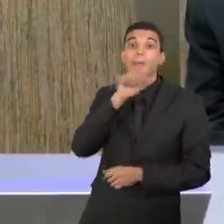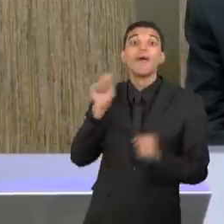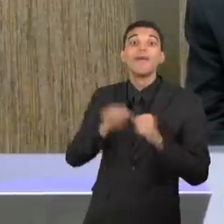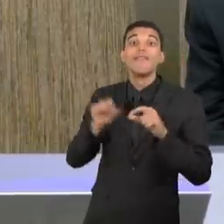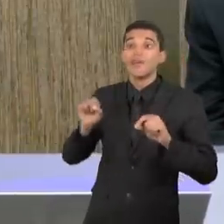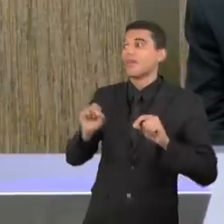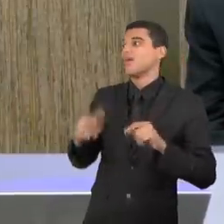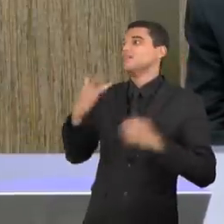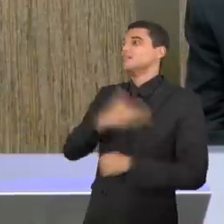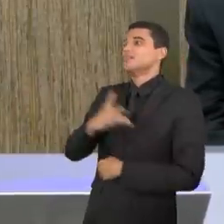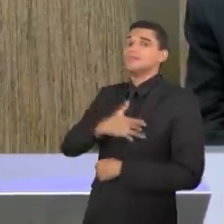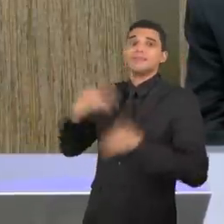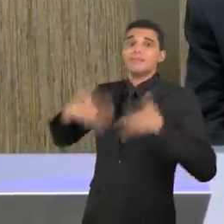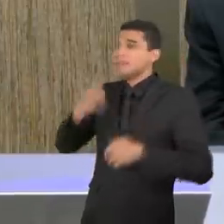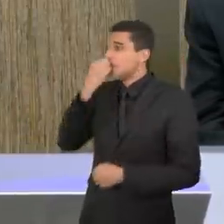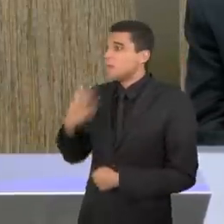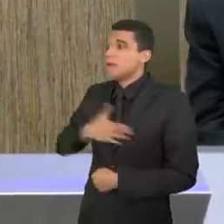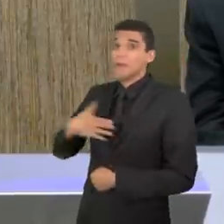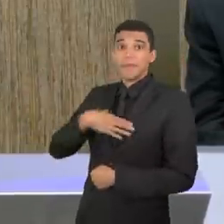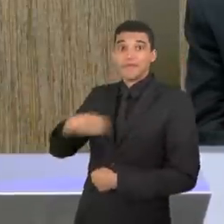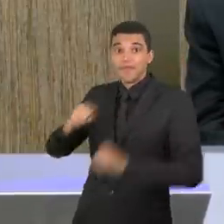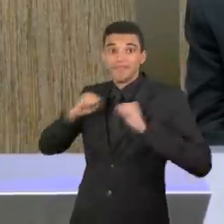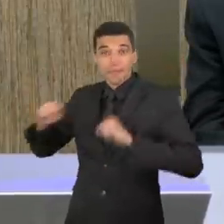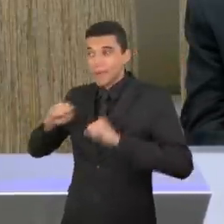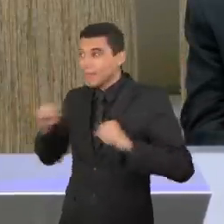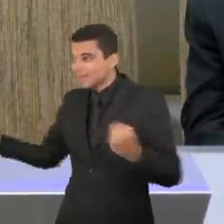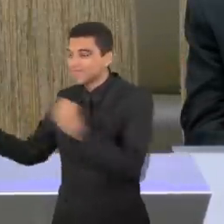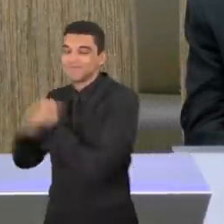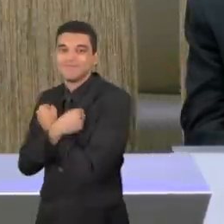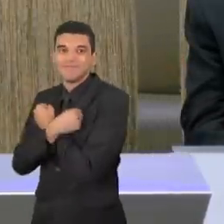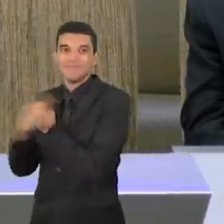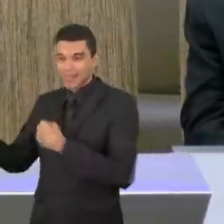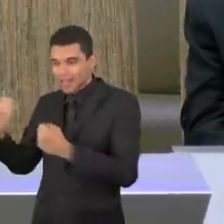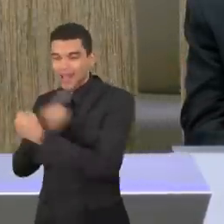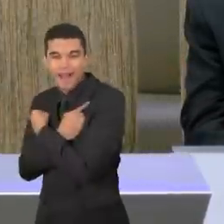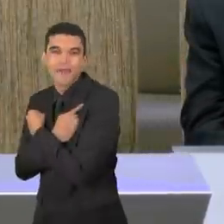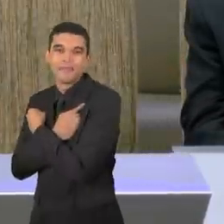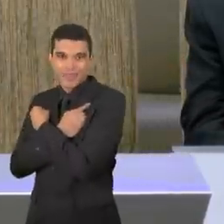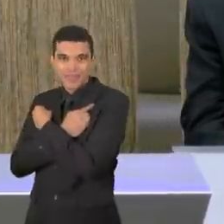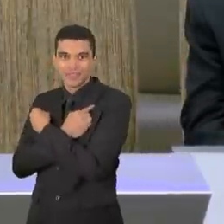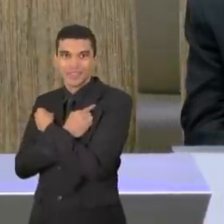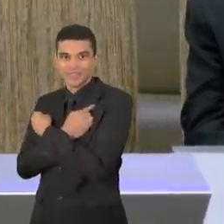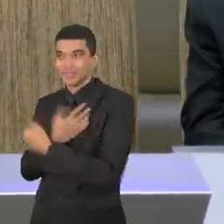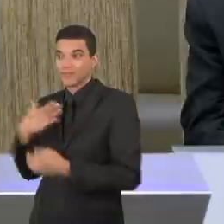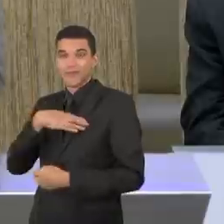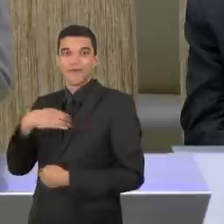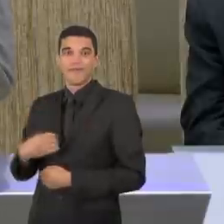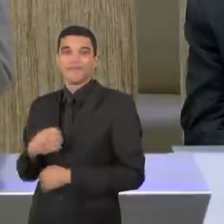misericordioso, Deus é compassivo.